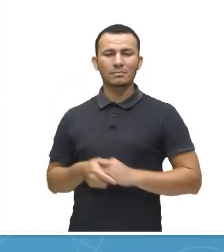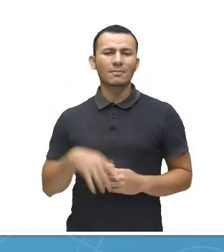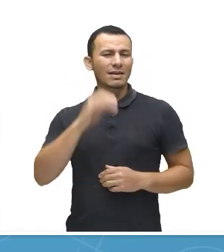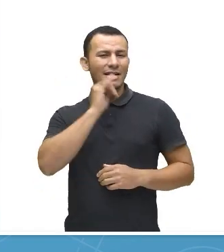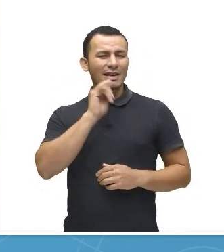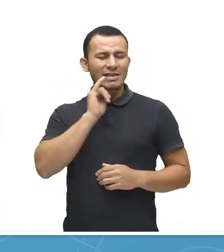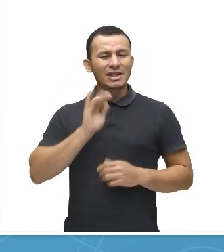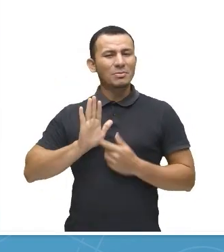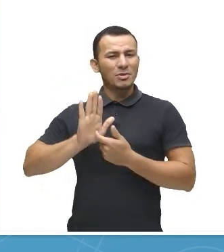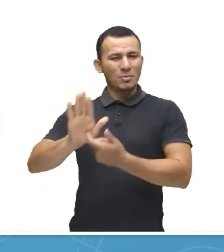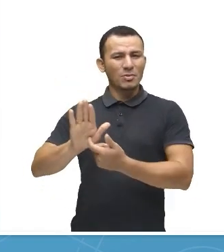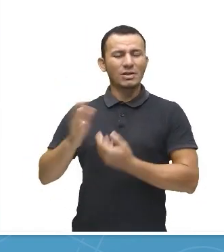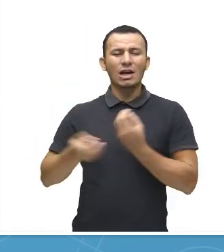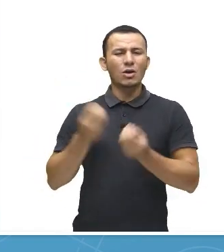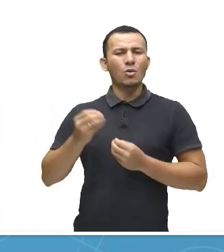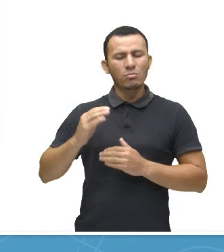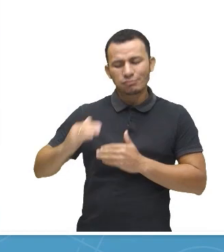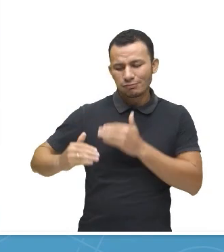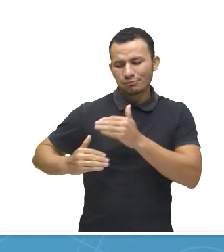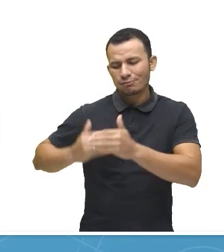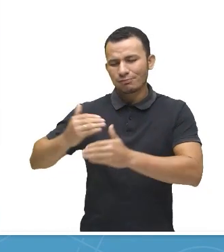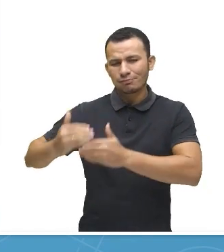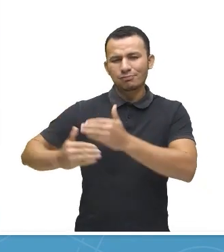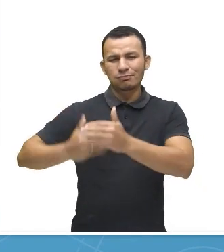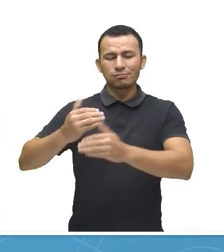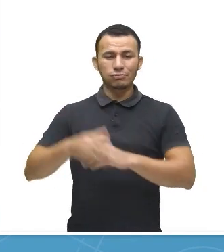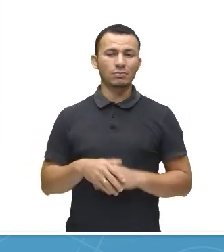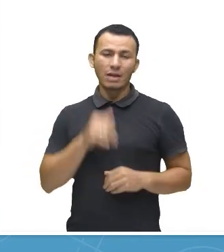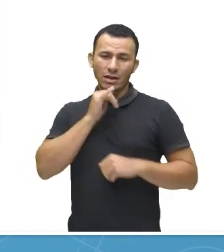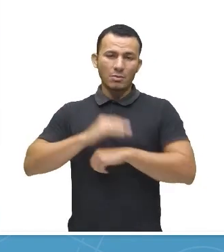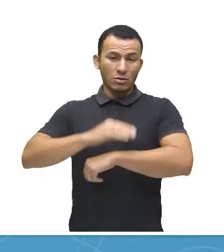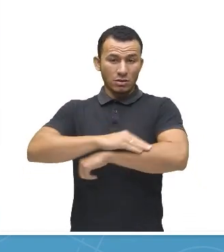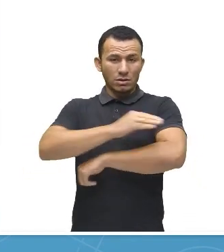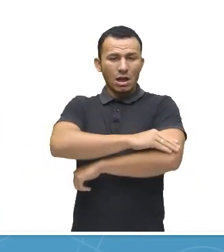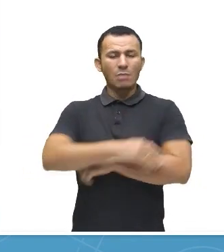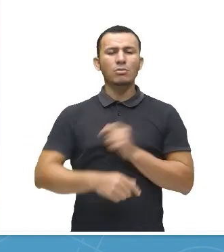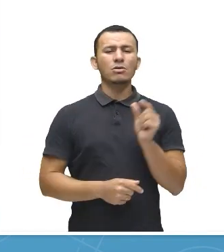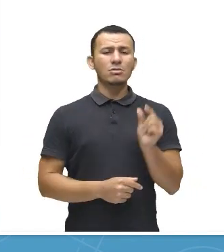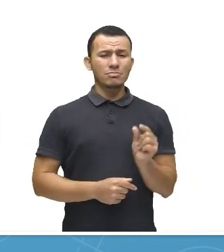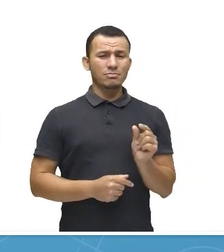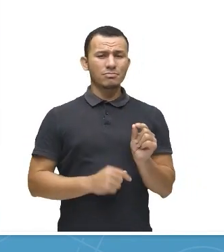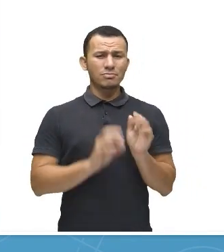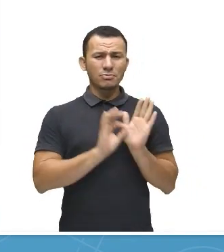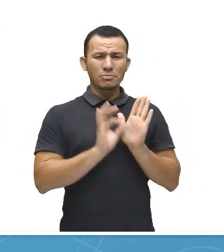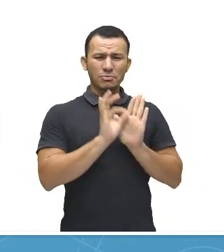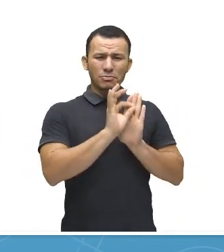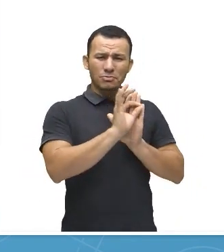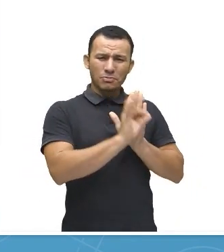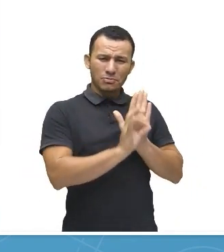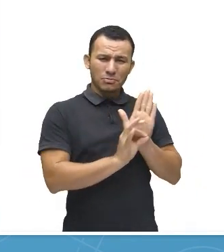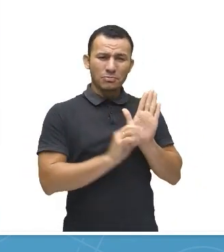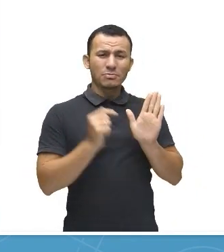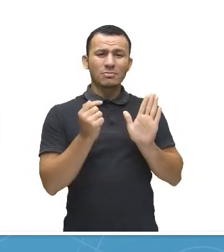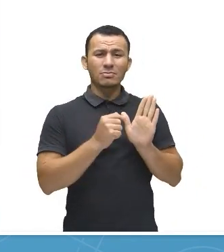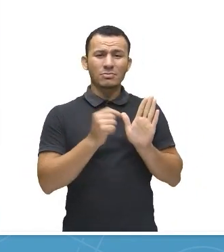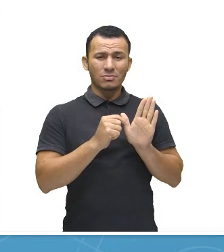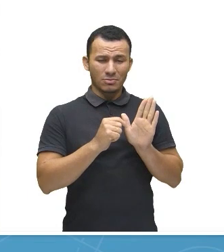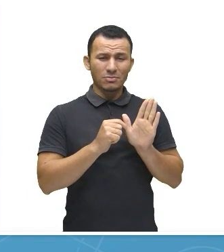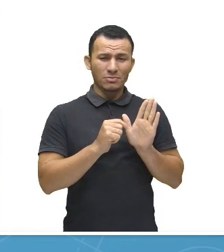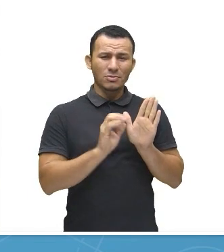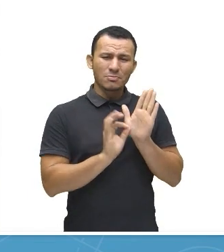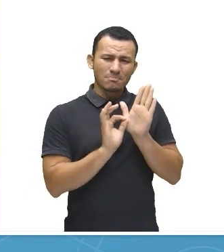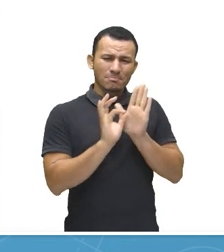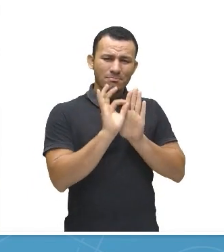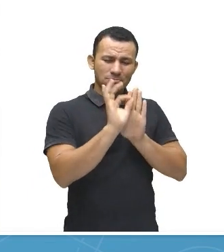um exemplo aqui de desenvolvimento. Olha só, é um exemplo do sapinho, desde a forma como ele está ali, ó, quando ele ainda é